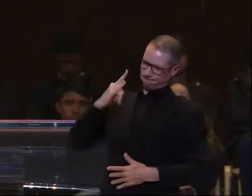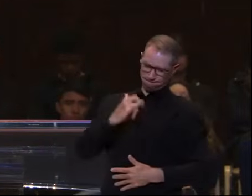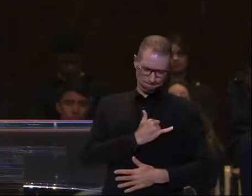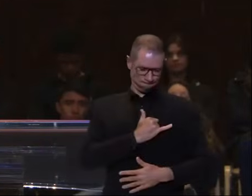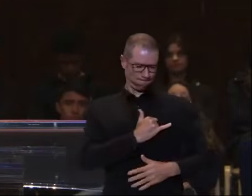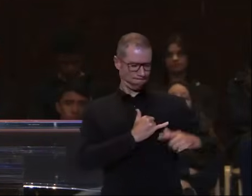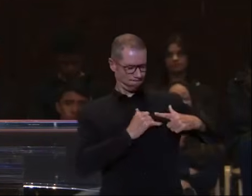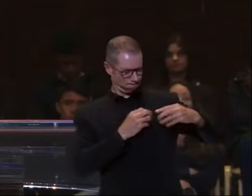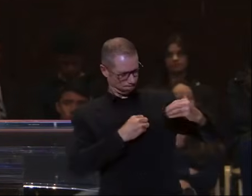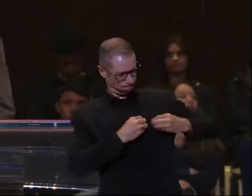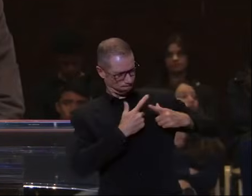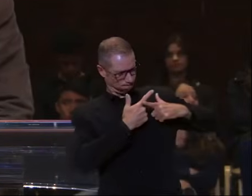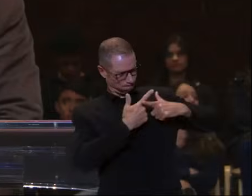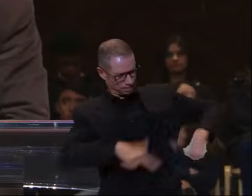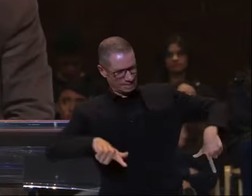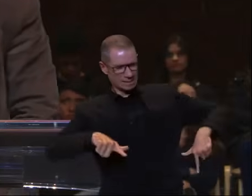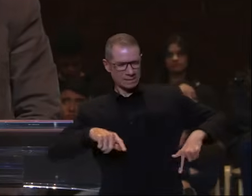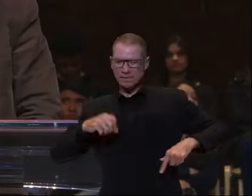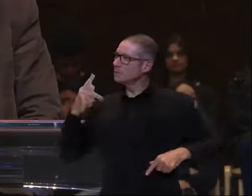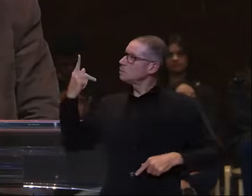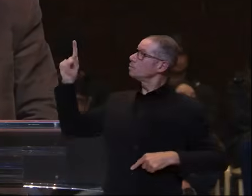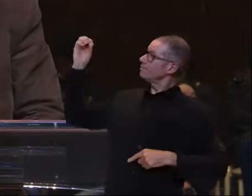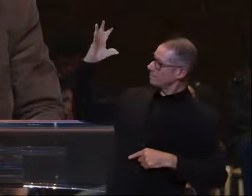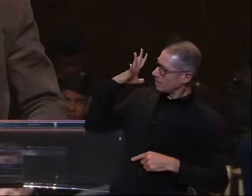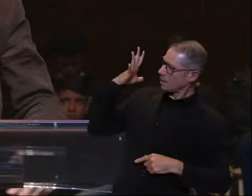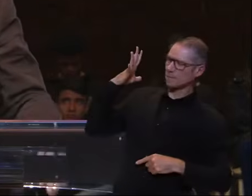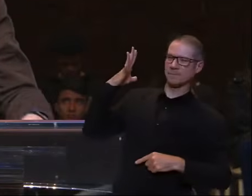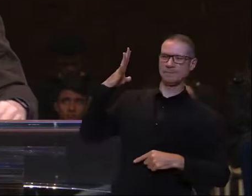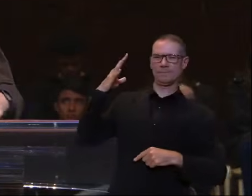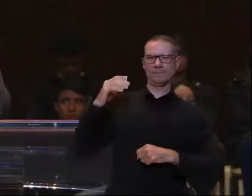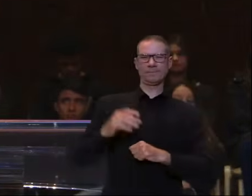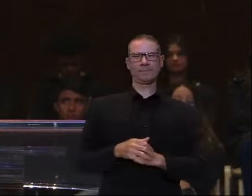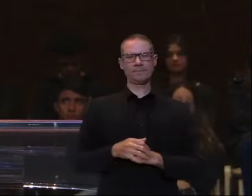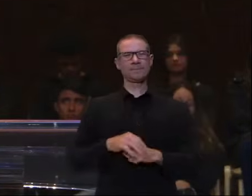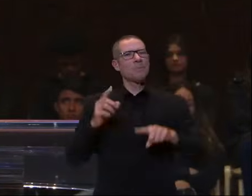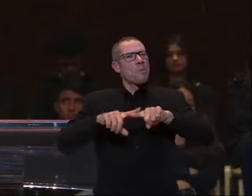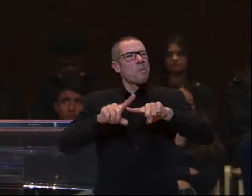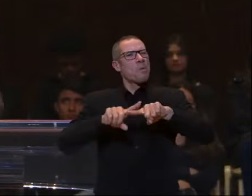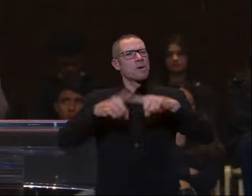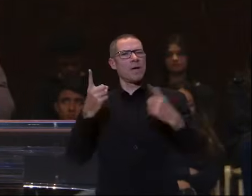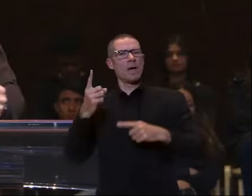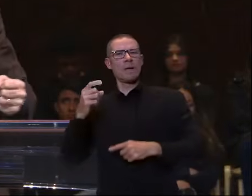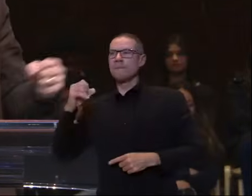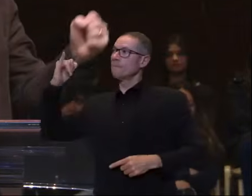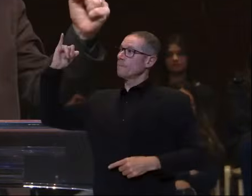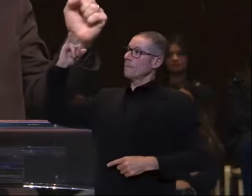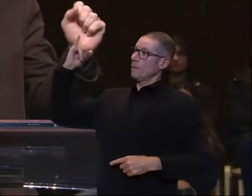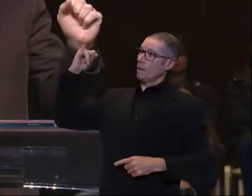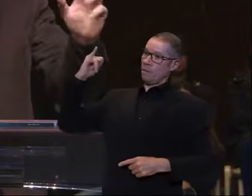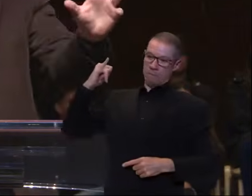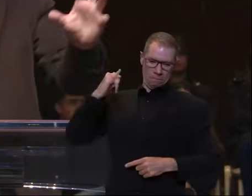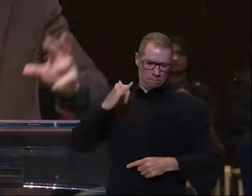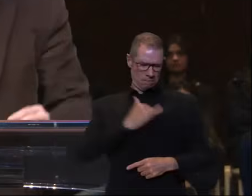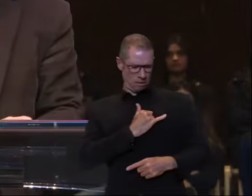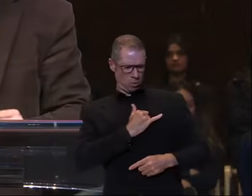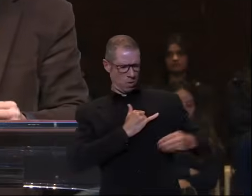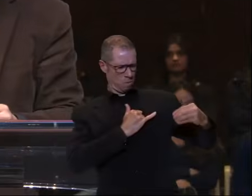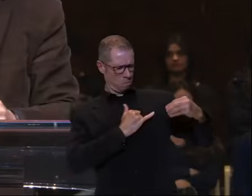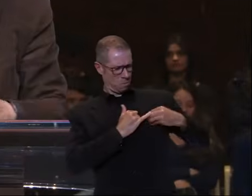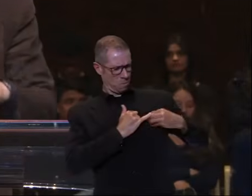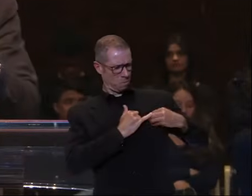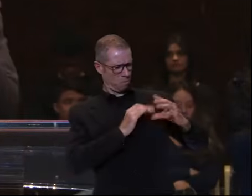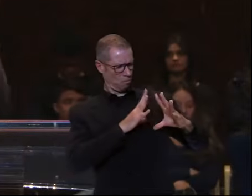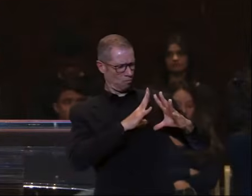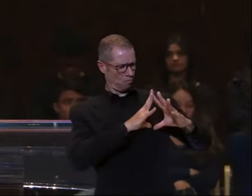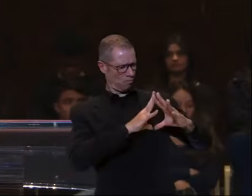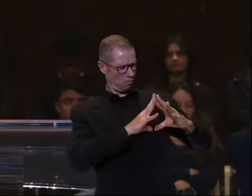pecados, segundo a riqueza da sua graça. Por que perdoar significa aqui levar embora?